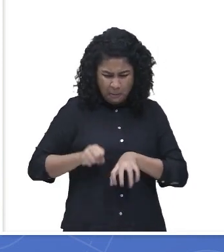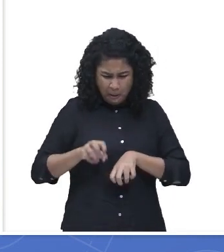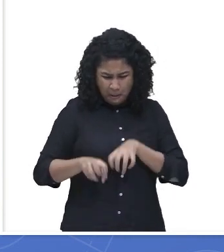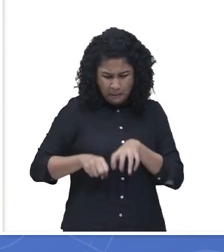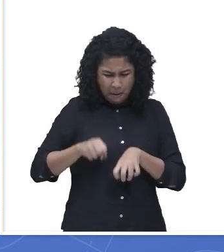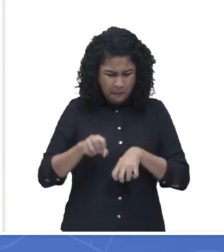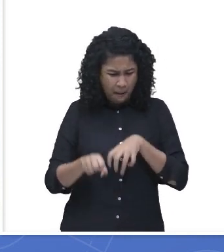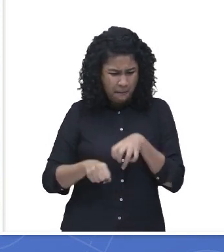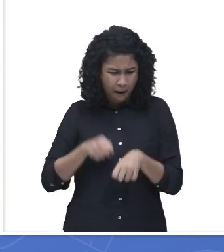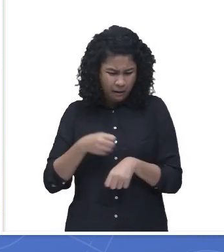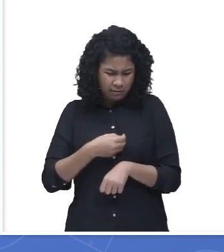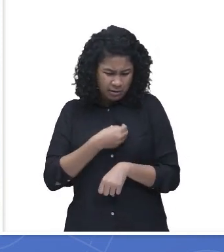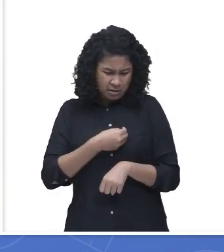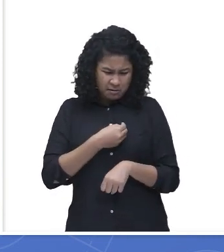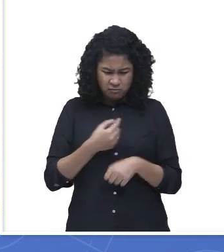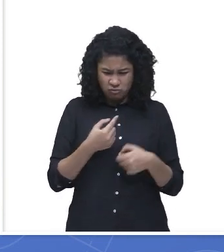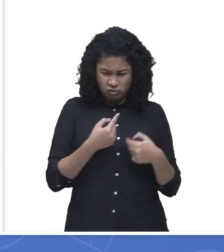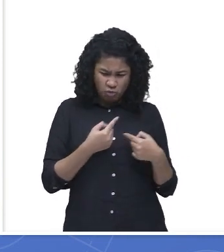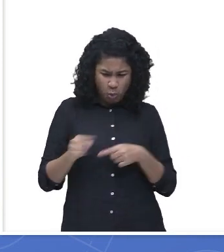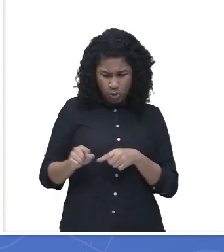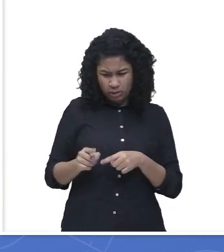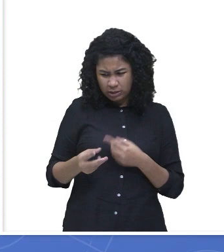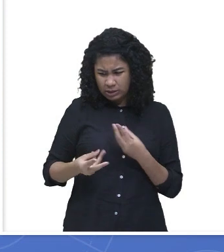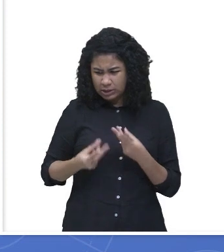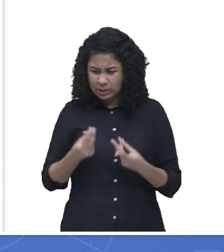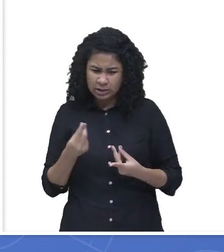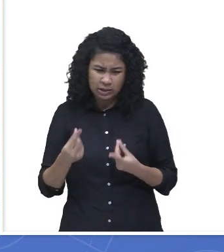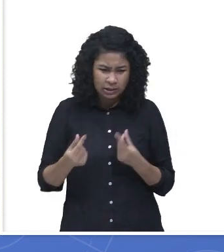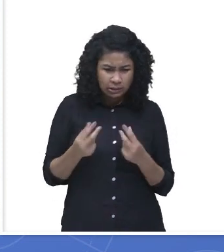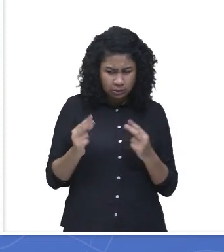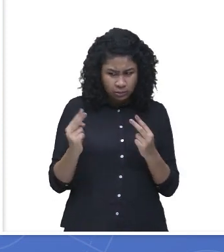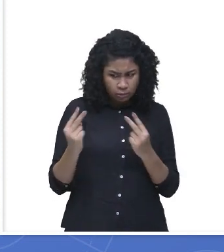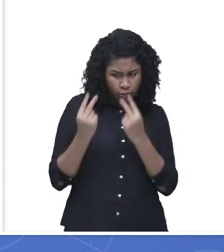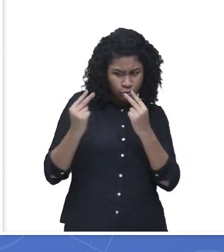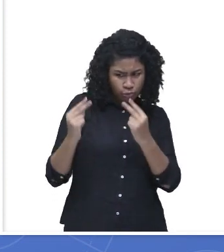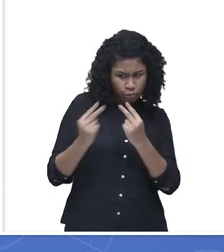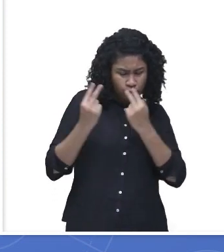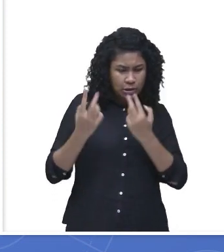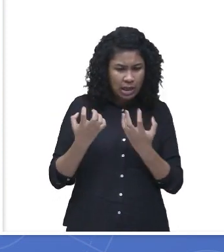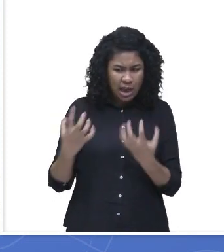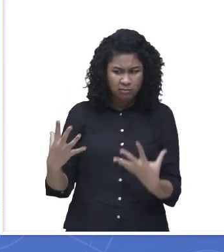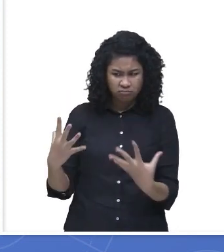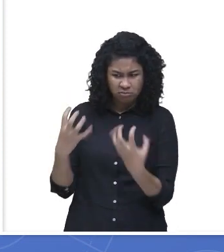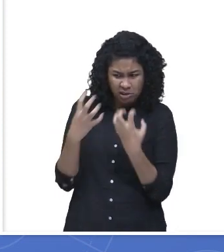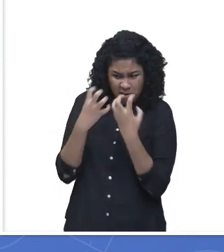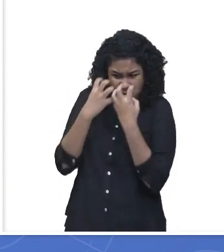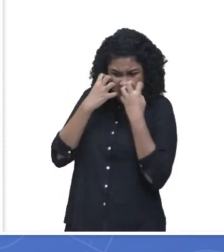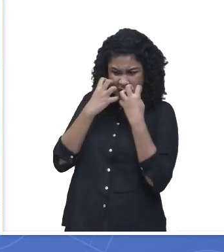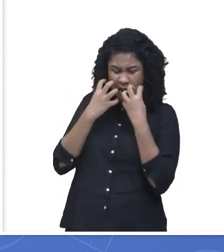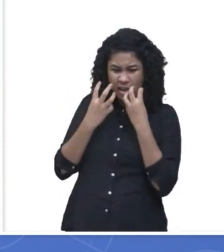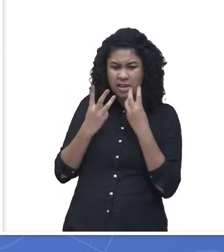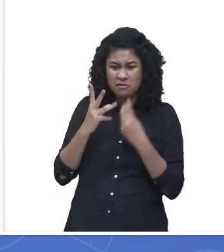em geral declara guerra, anda a espreitar meus olhos para roê-los.